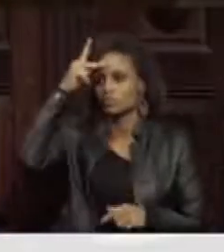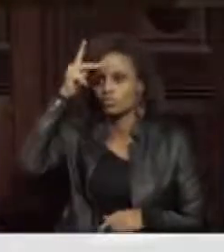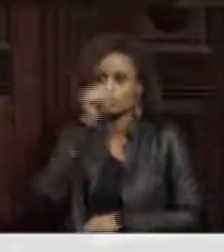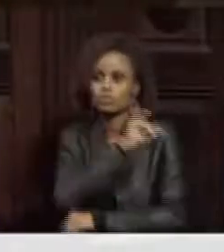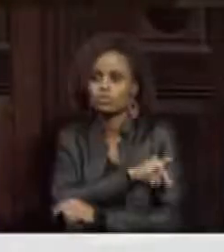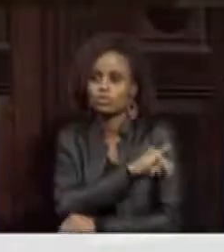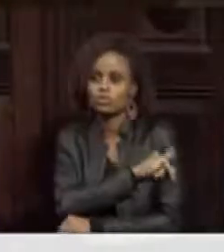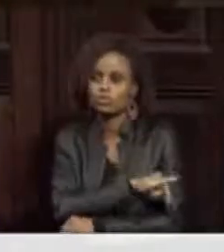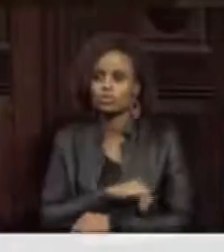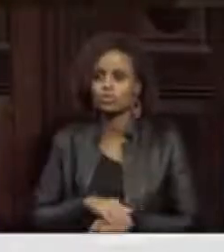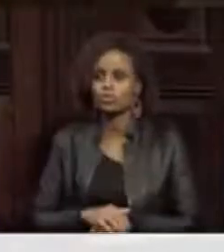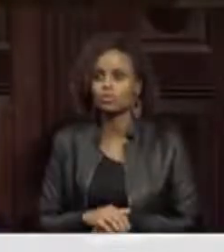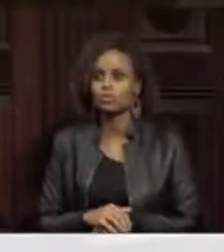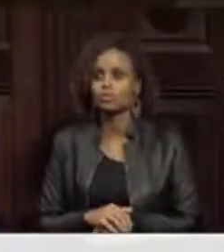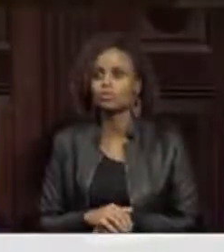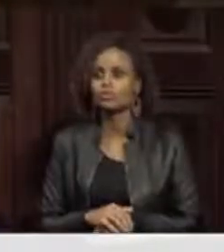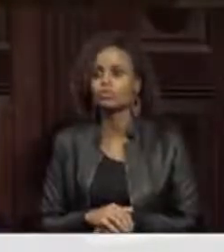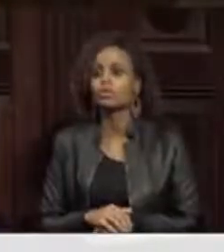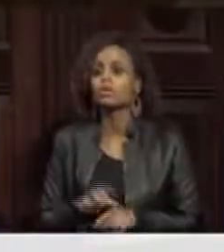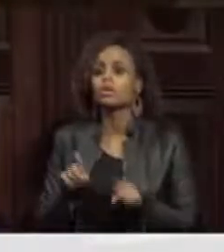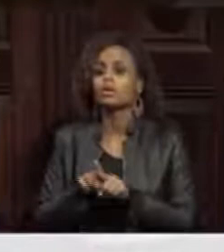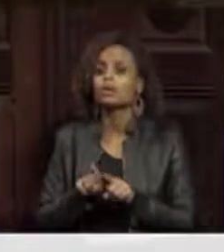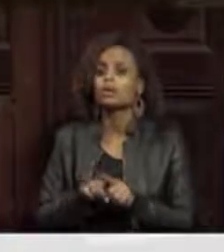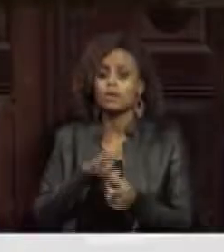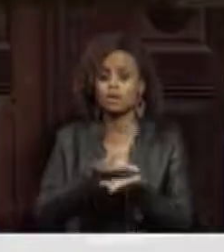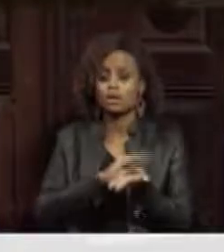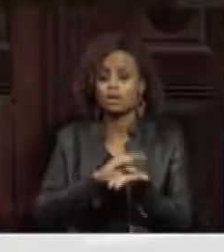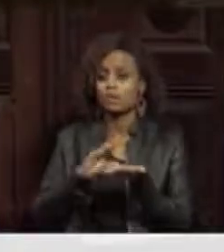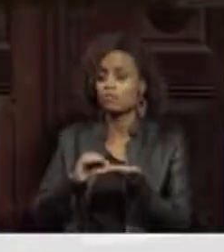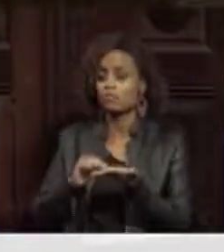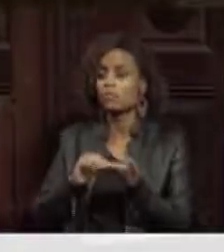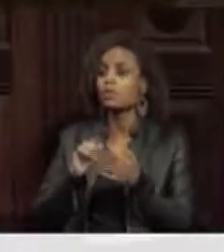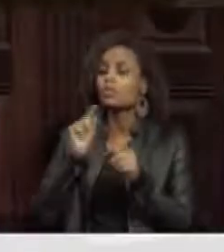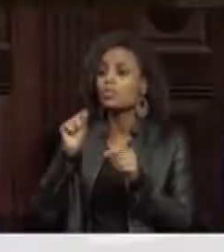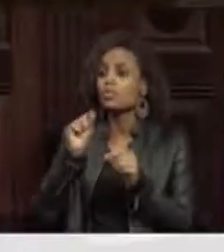emendas que deixam de fora profissionais,